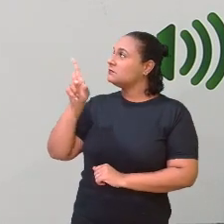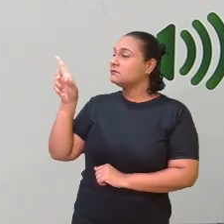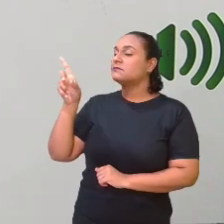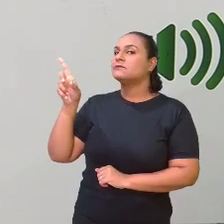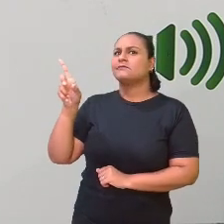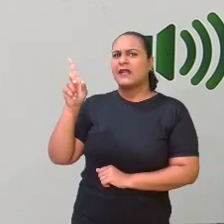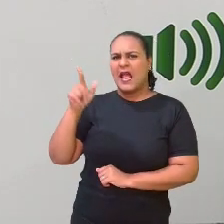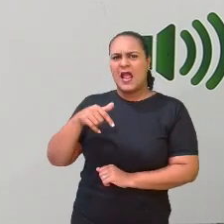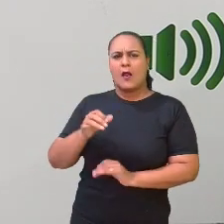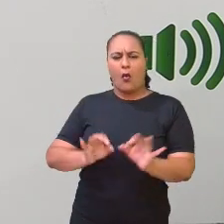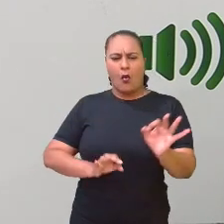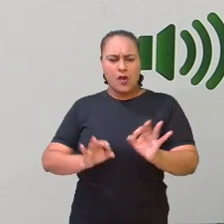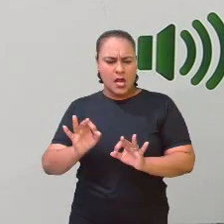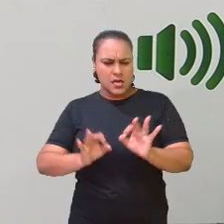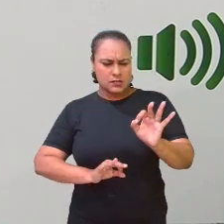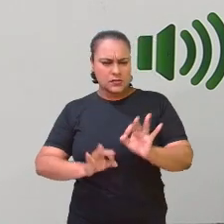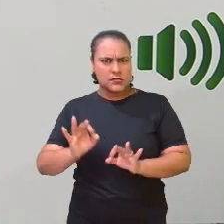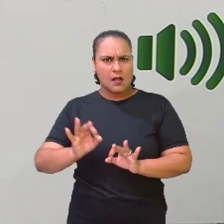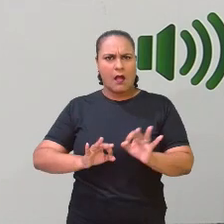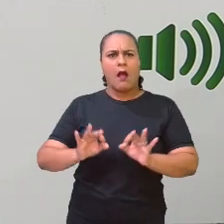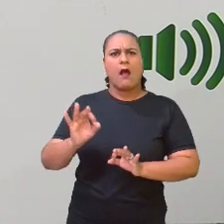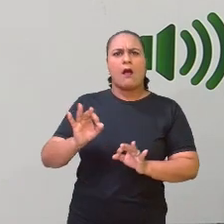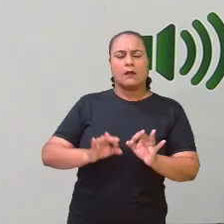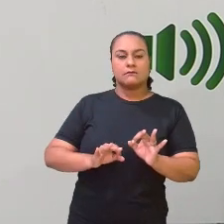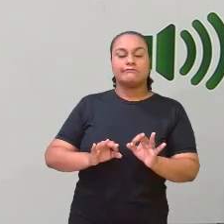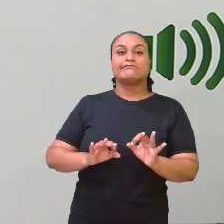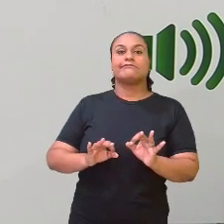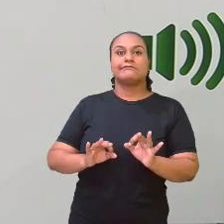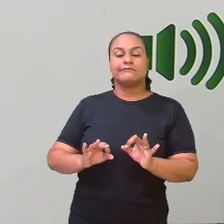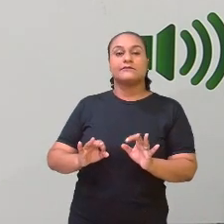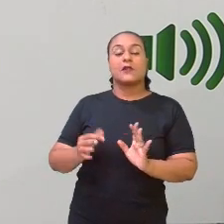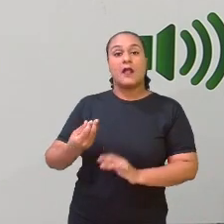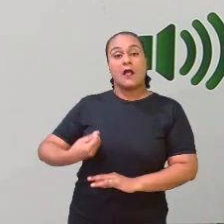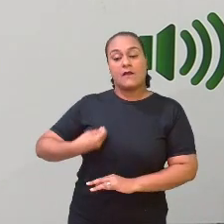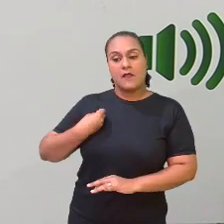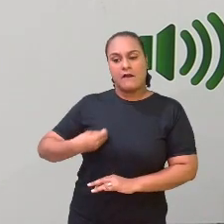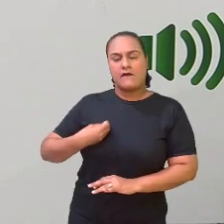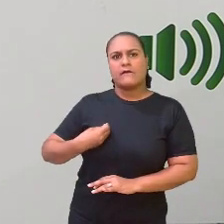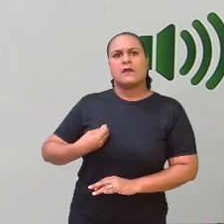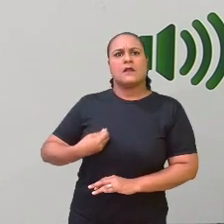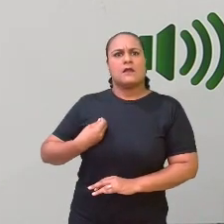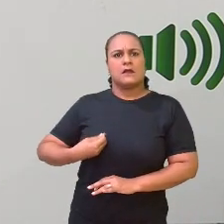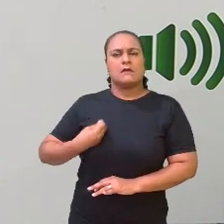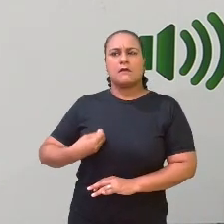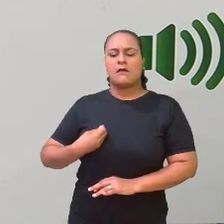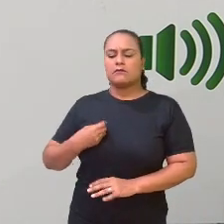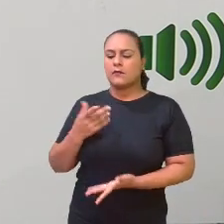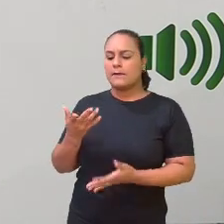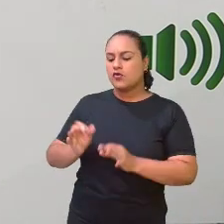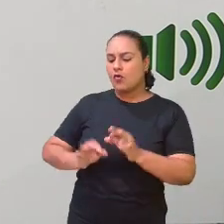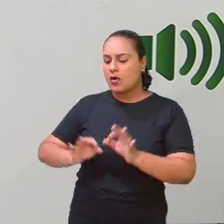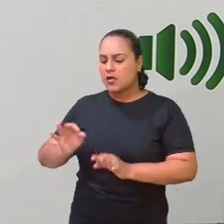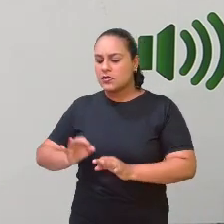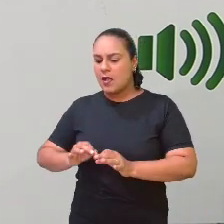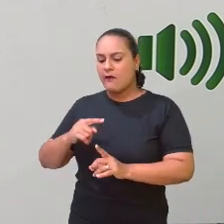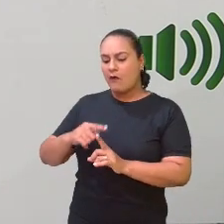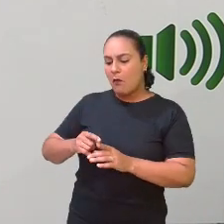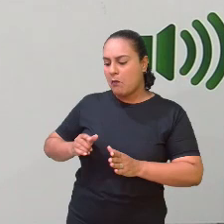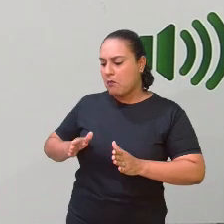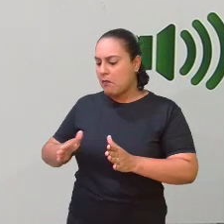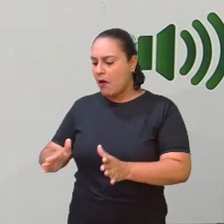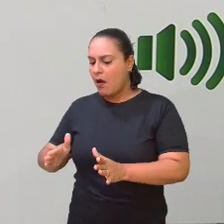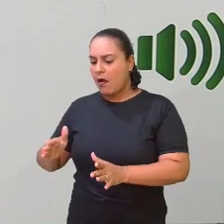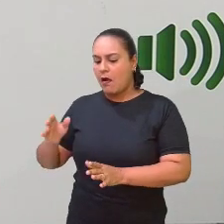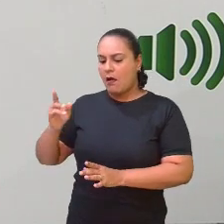era caprichado. Durante toda a vida, as pessoas já se preparavam para a morte e existiam